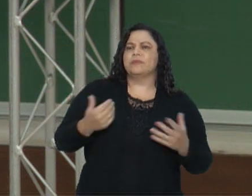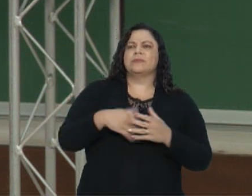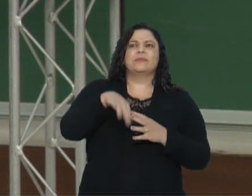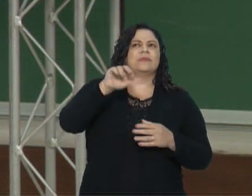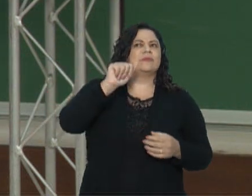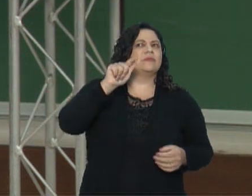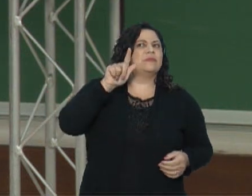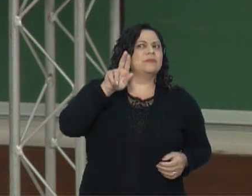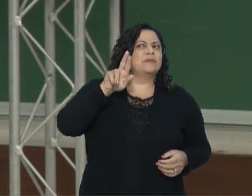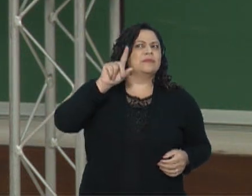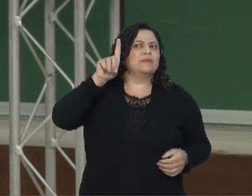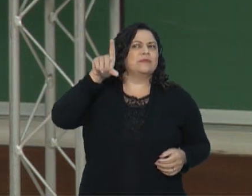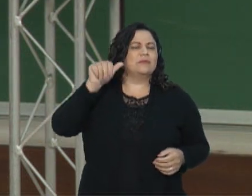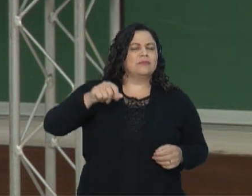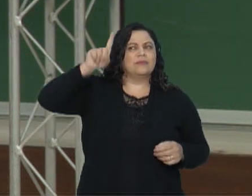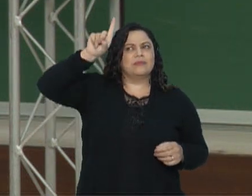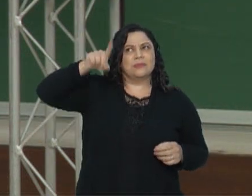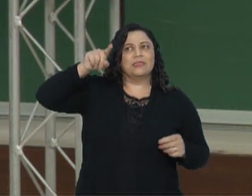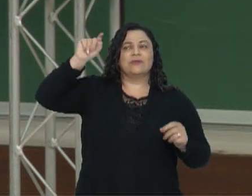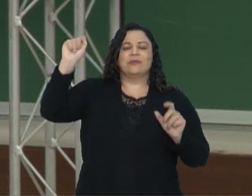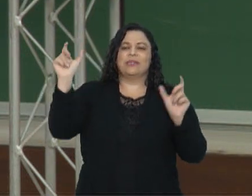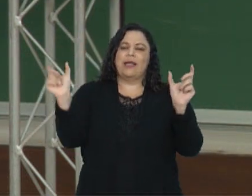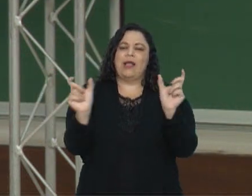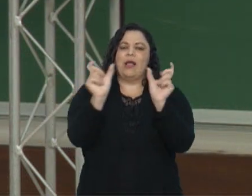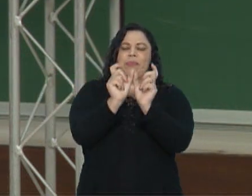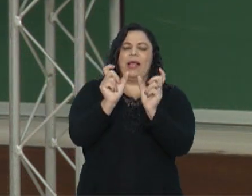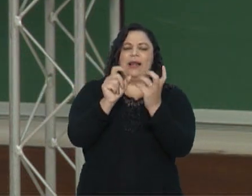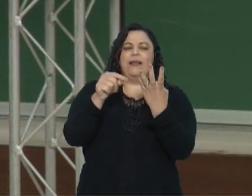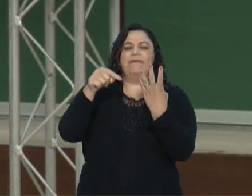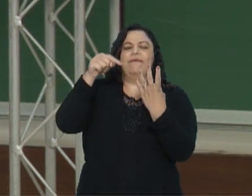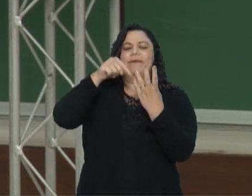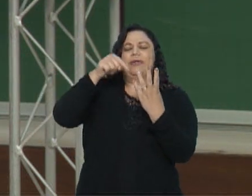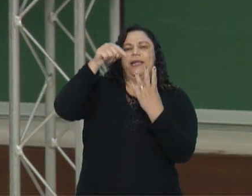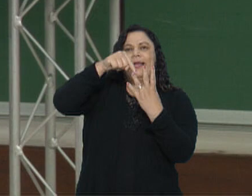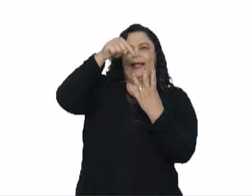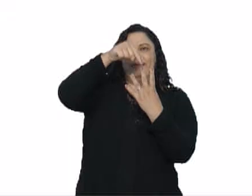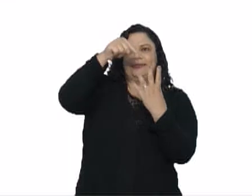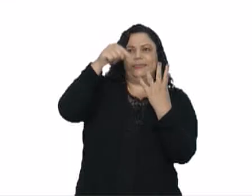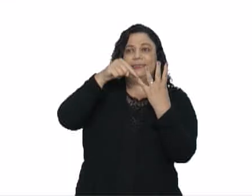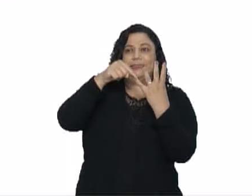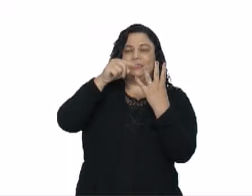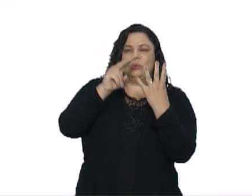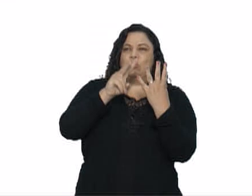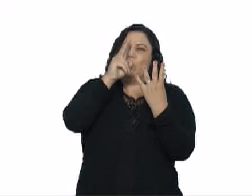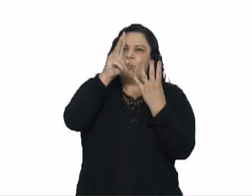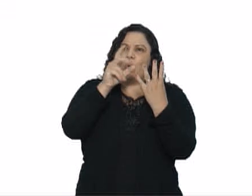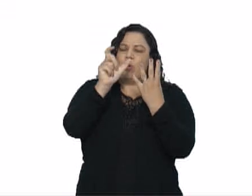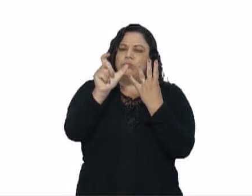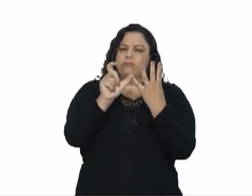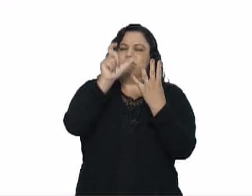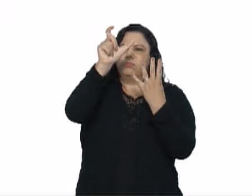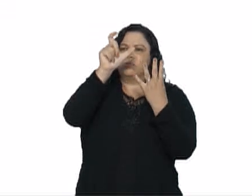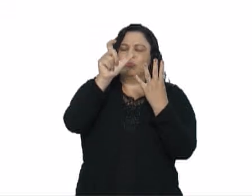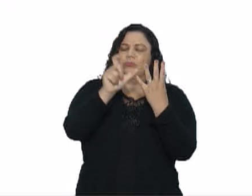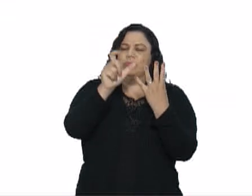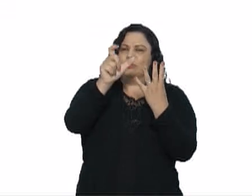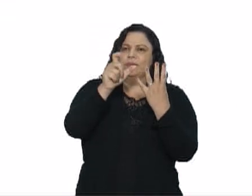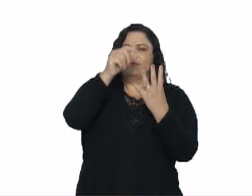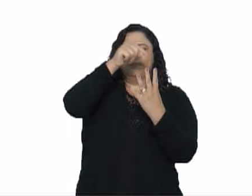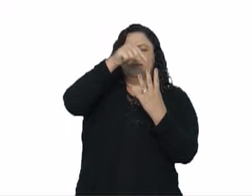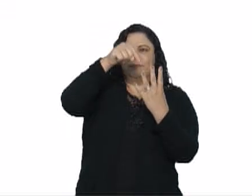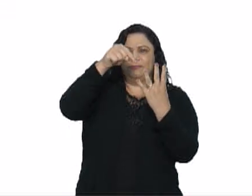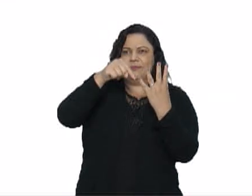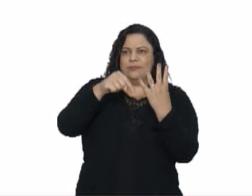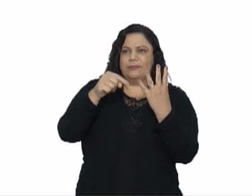é a oxítona da língua portuguesa. Quando a palavra tem a última sílaba tônica, a sílaba mais forte.